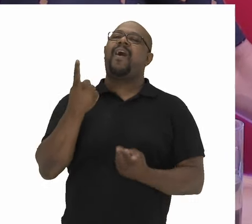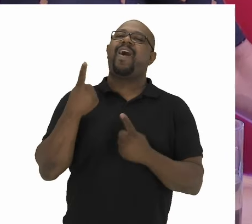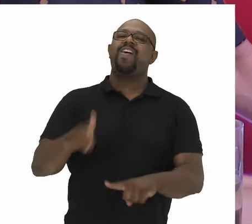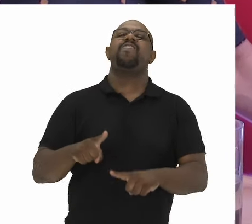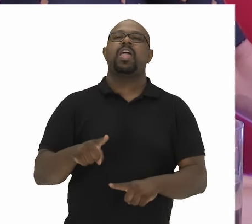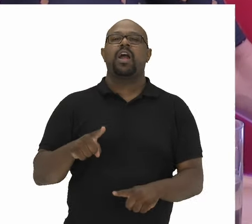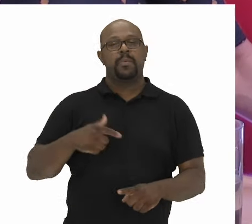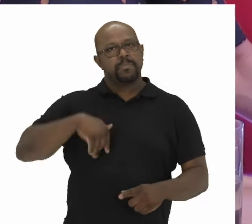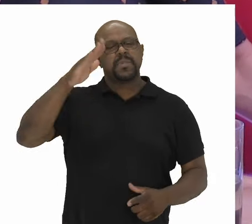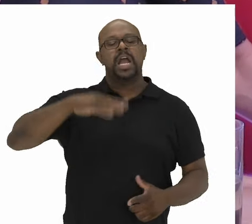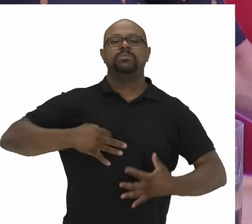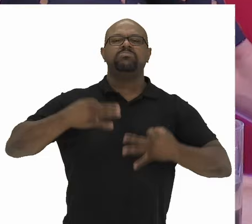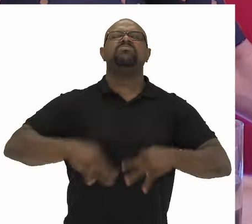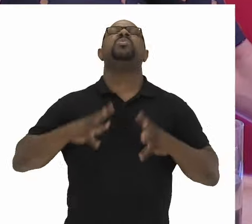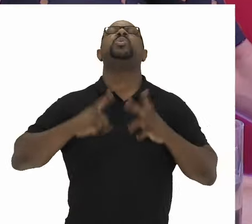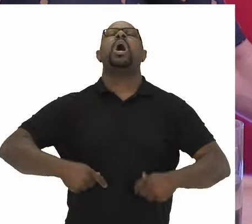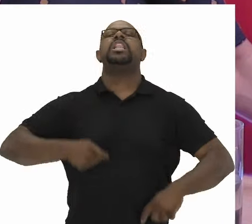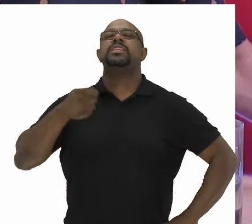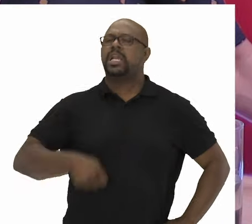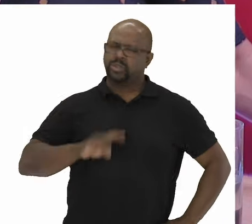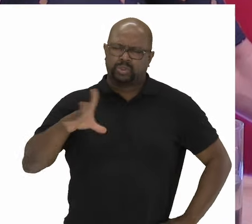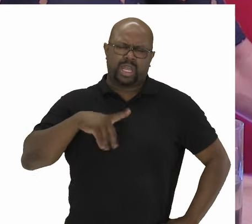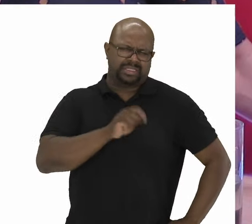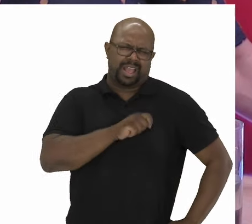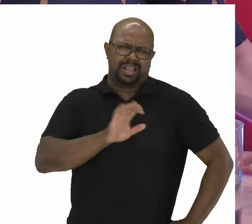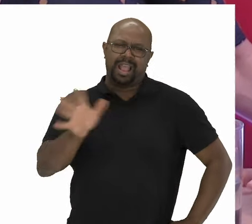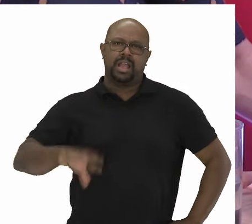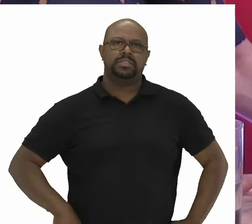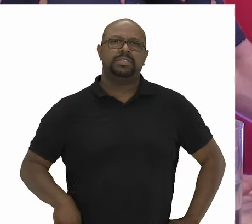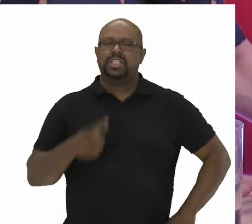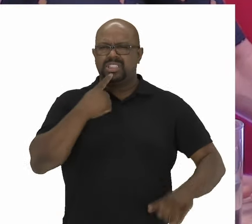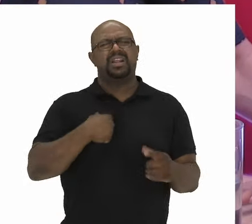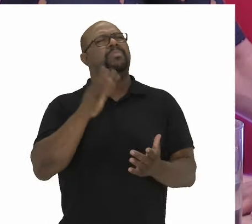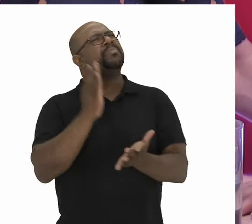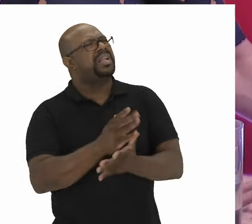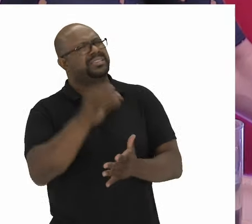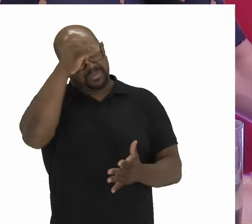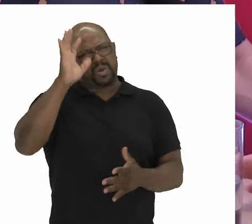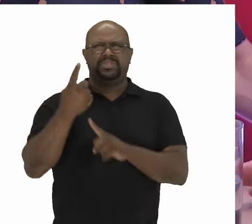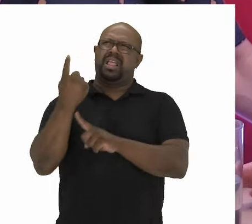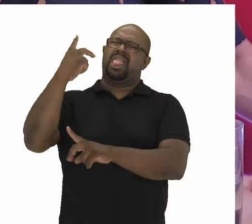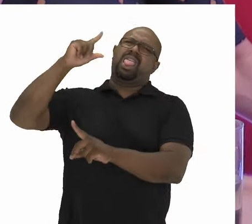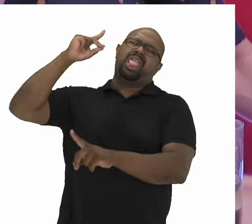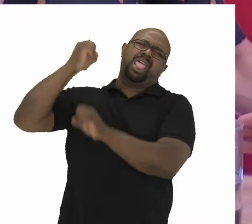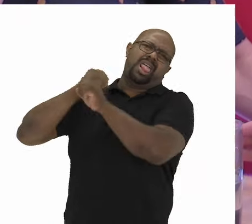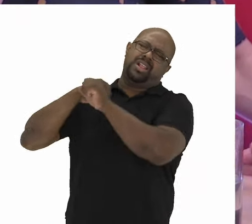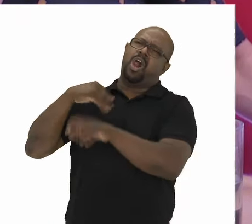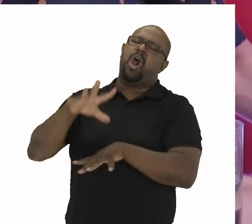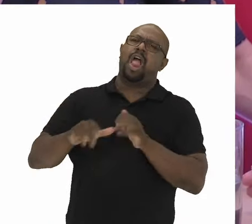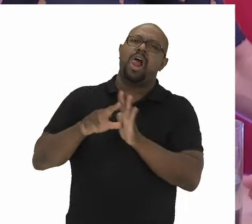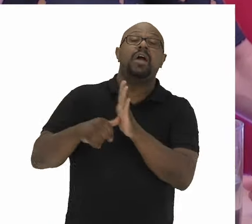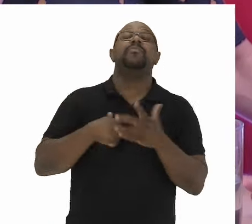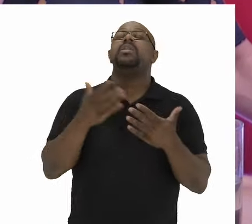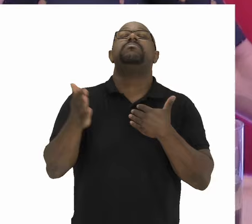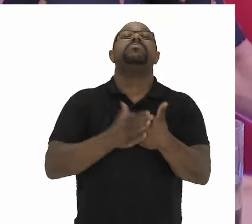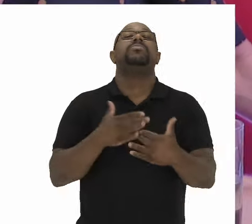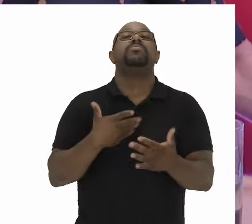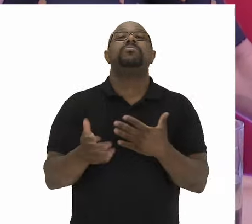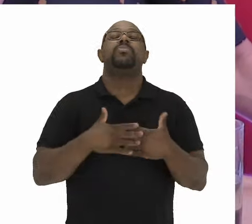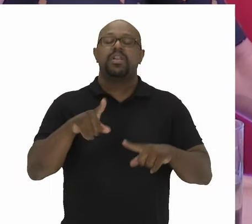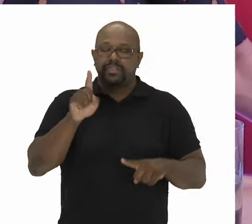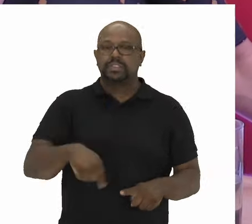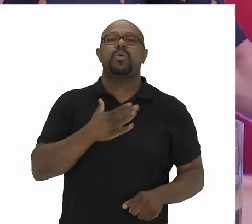vou sacanear mais honesta ainda eu vou ficar só de sacanagem dirão Deixa de ser boba deixa Cabral que todo mundo rouba eu